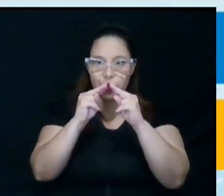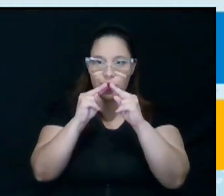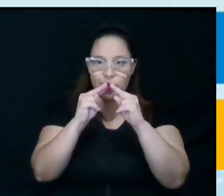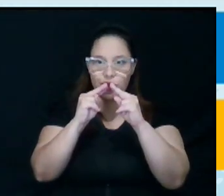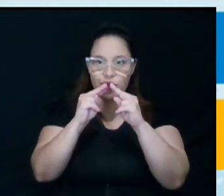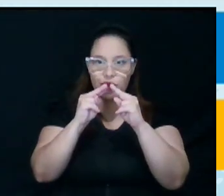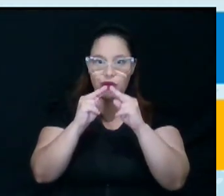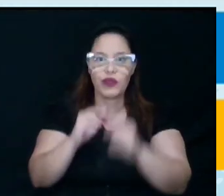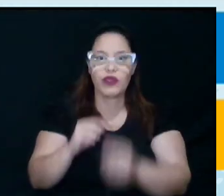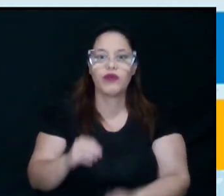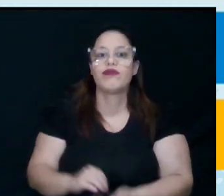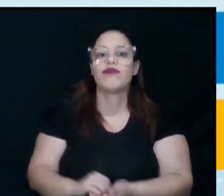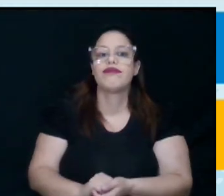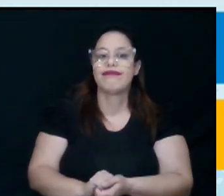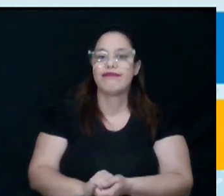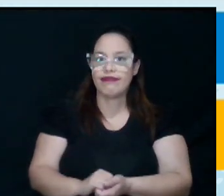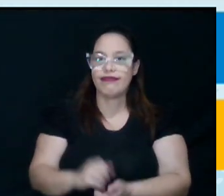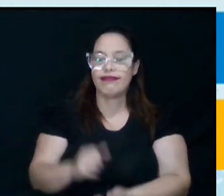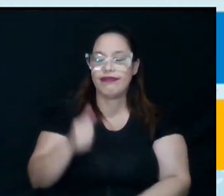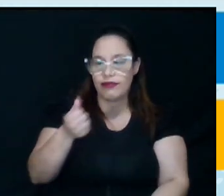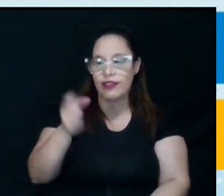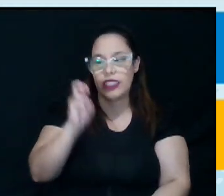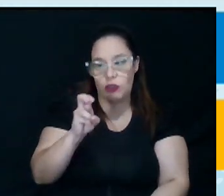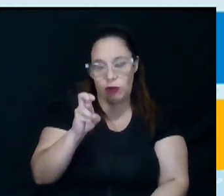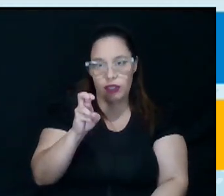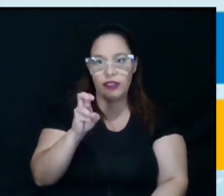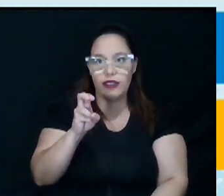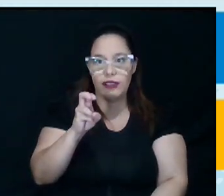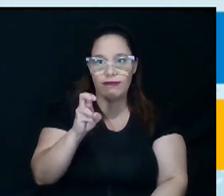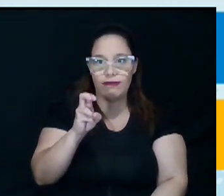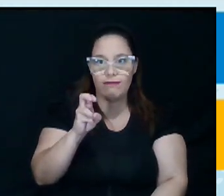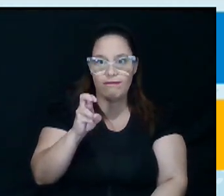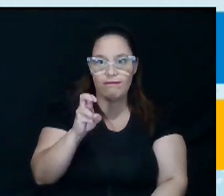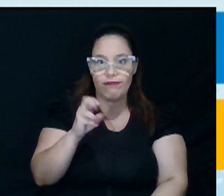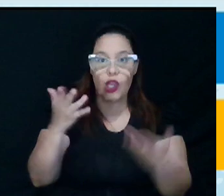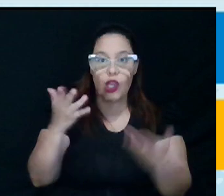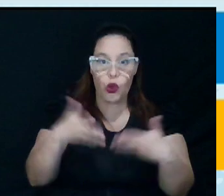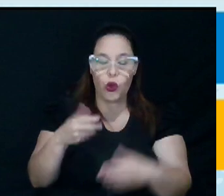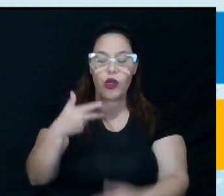na 15ª colocação, agora com 2 medalhas de ouro,